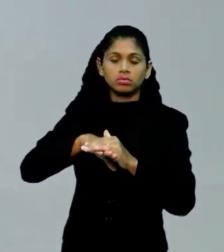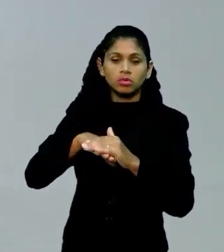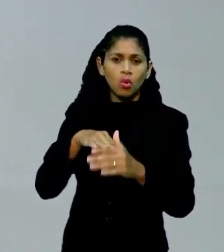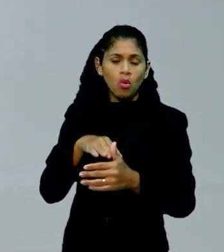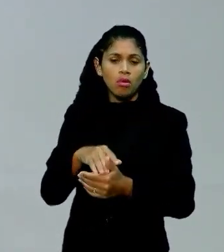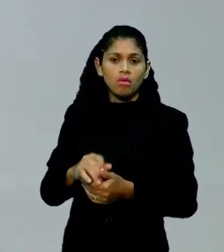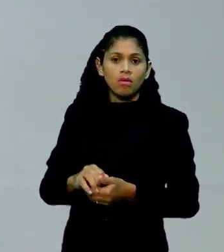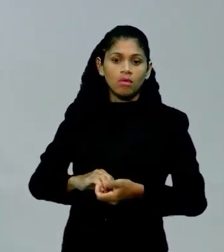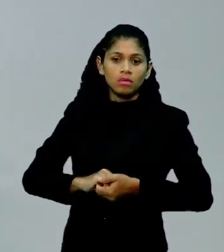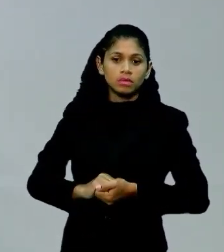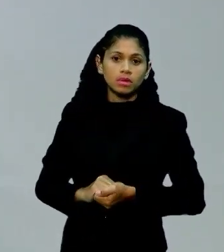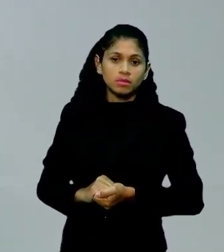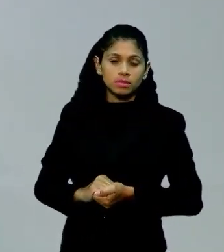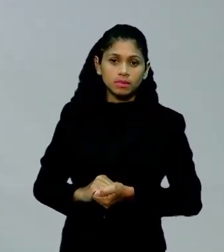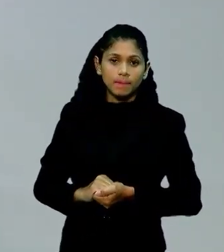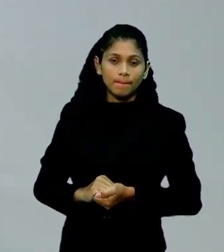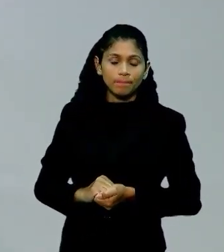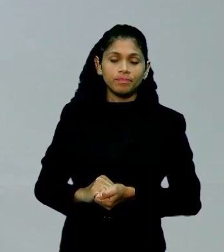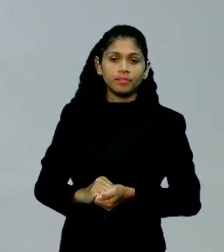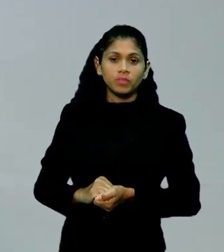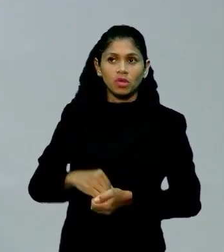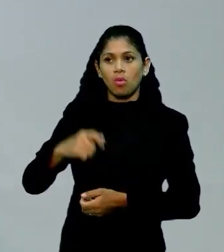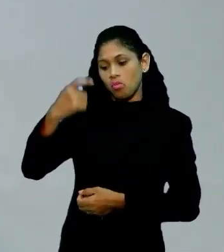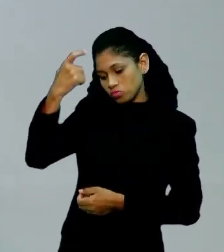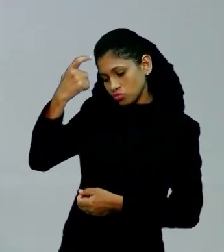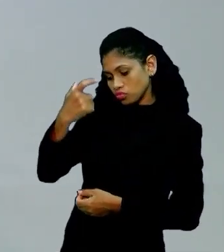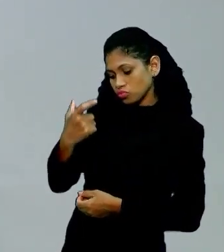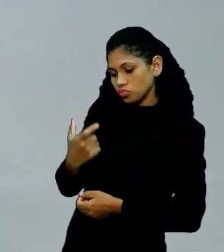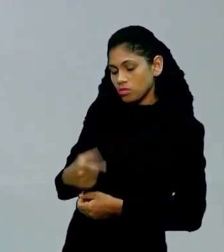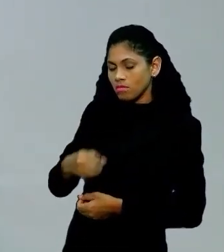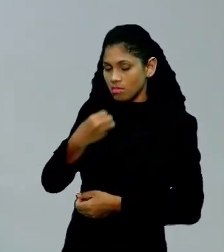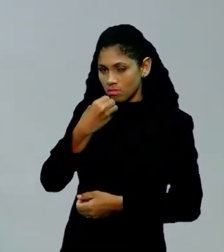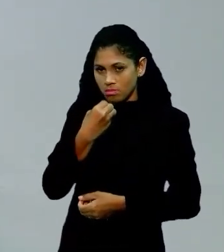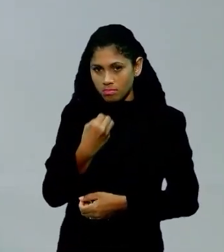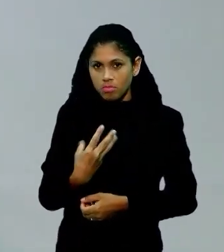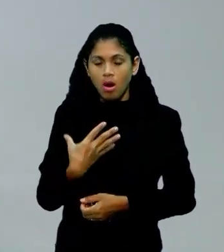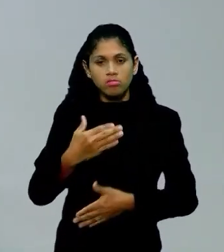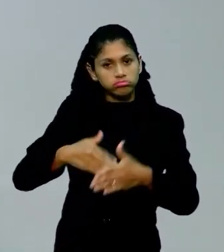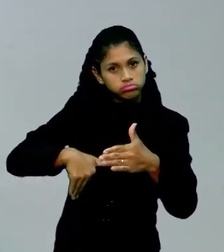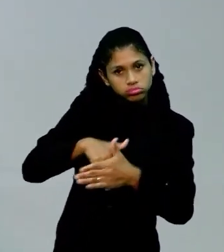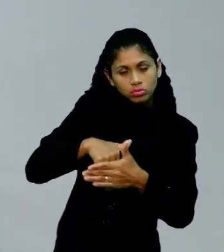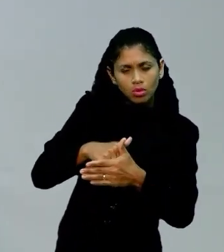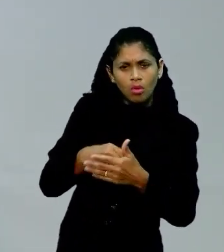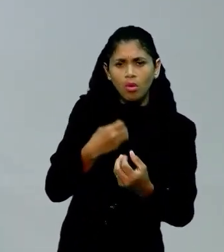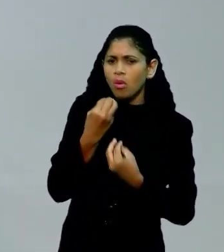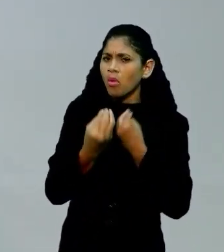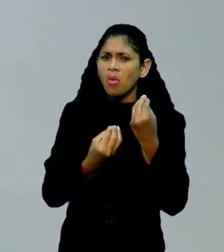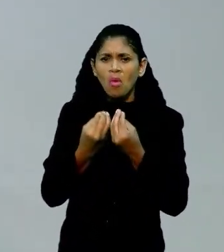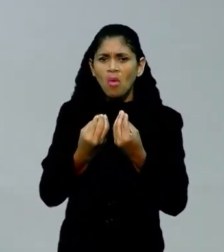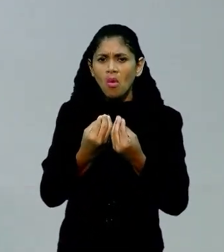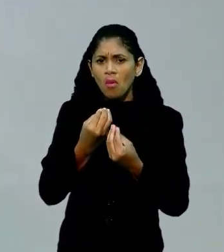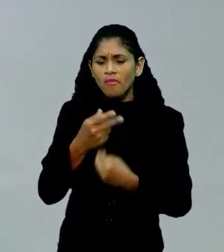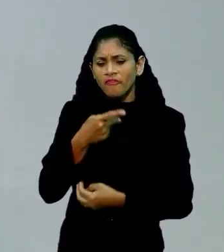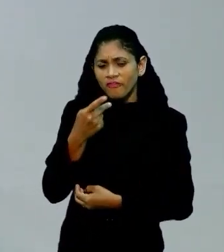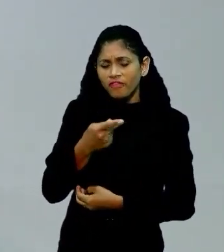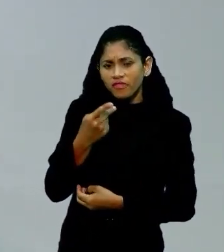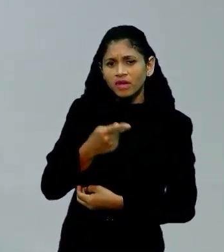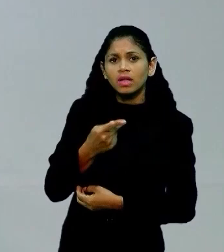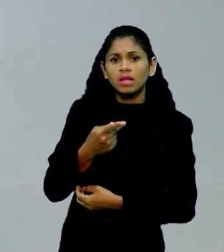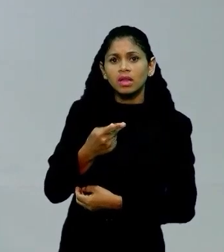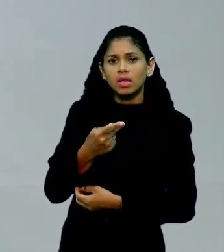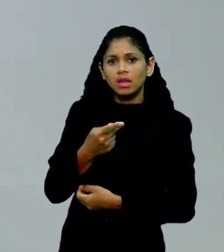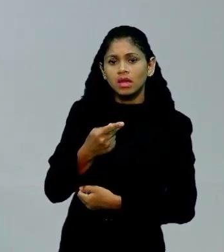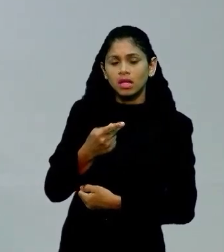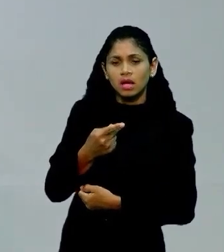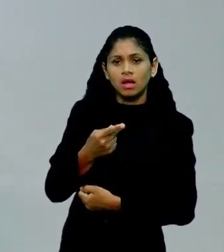vou conseguindo definir que eu sou um bom jogador mas praticando como é que eu digo que eu sou um um bom prineiro quando eu vou e